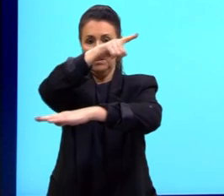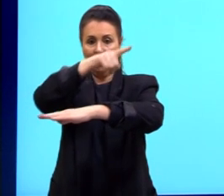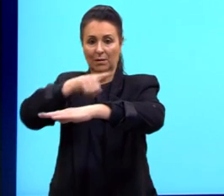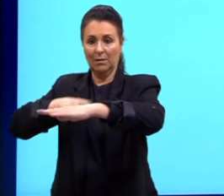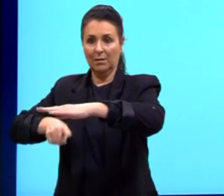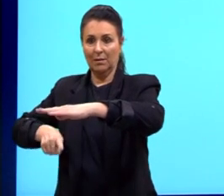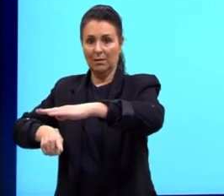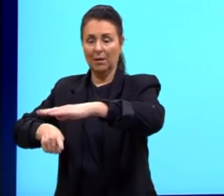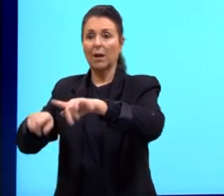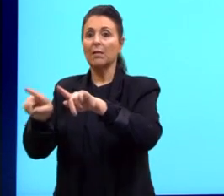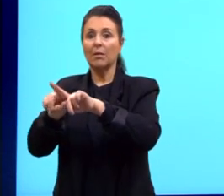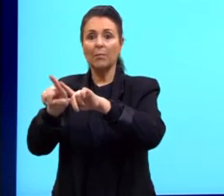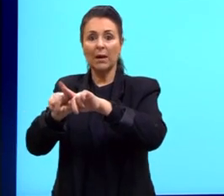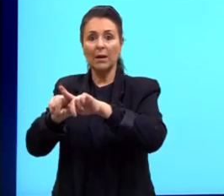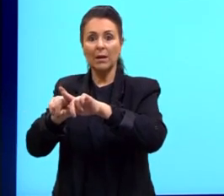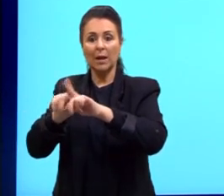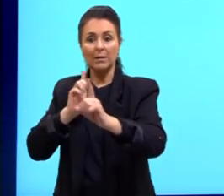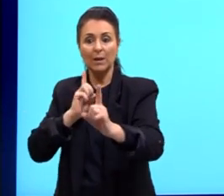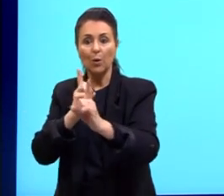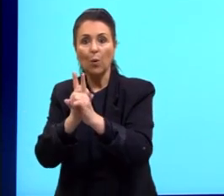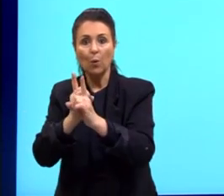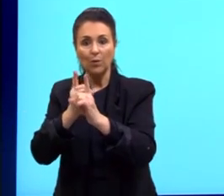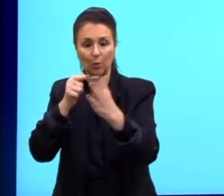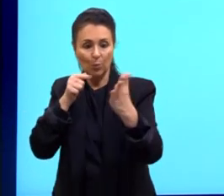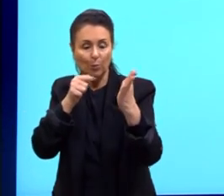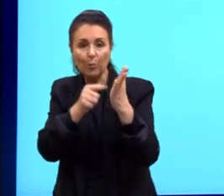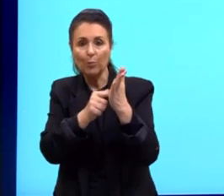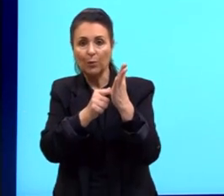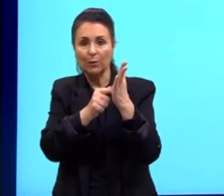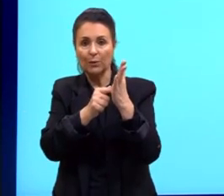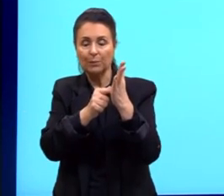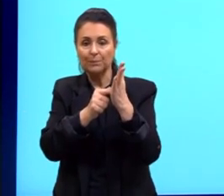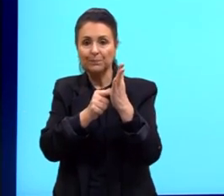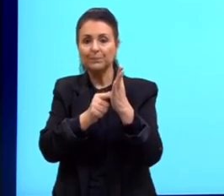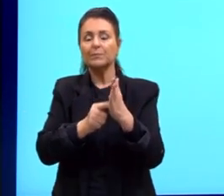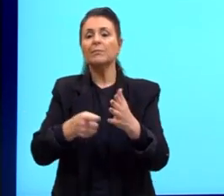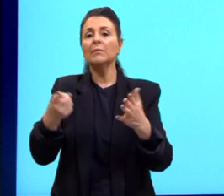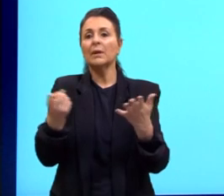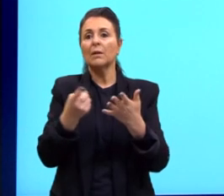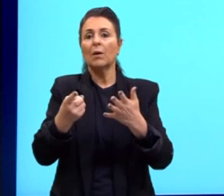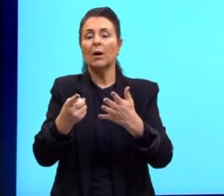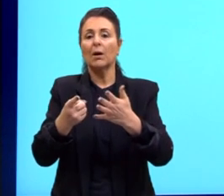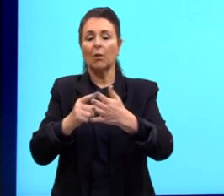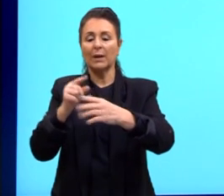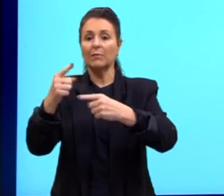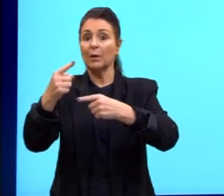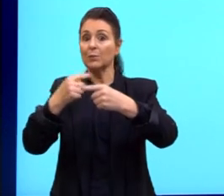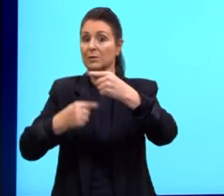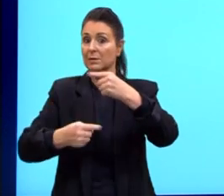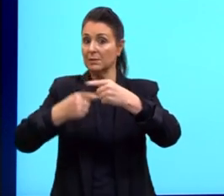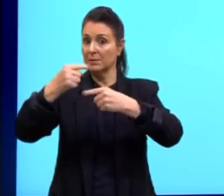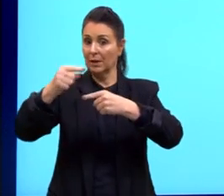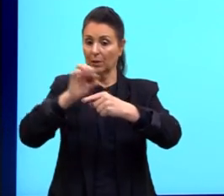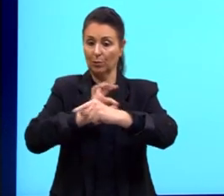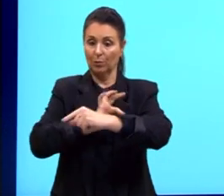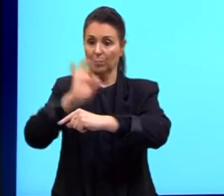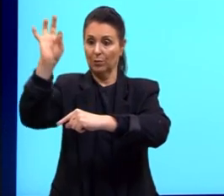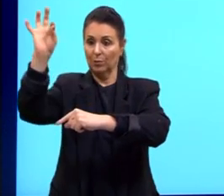também se cruzam em um ponto né Nós vamos trabalhar essa questão de segmentos proporcionais